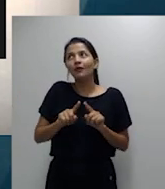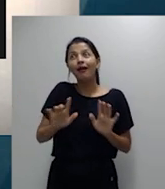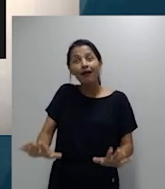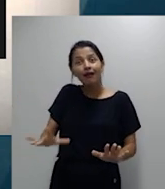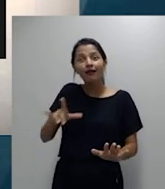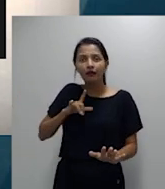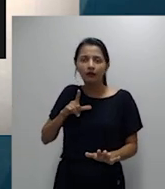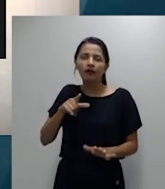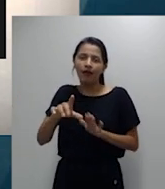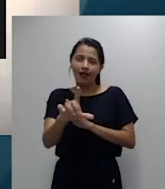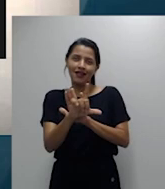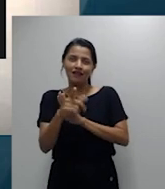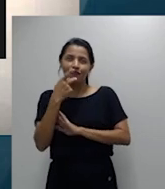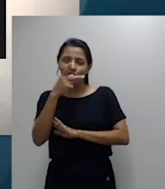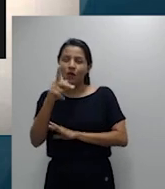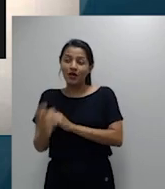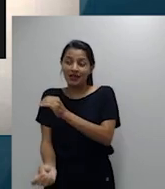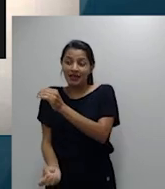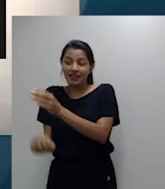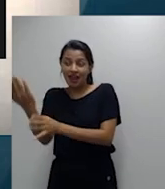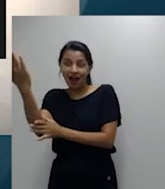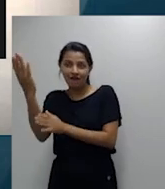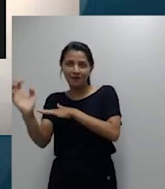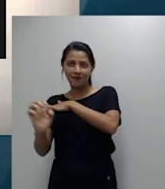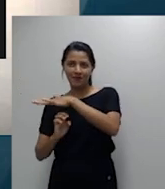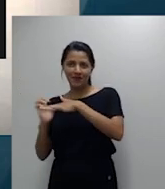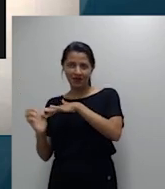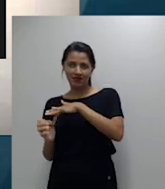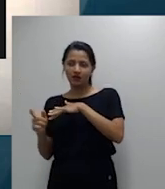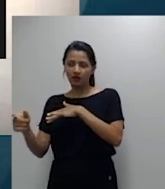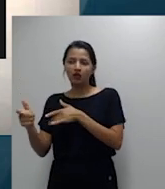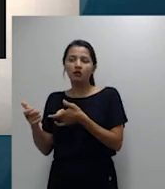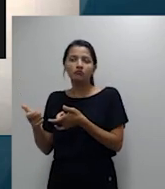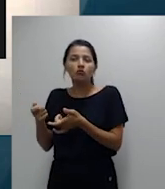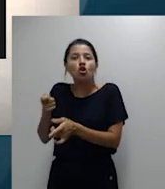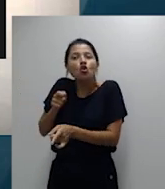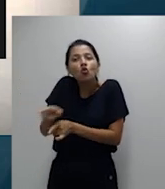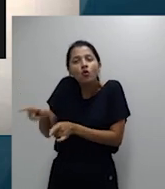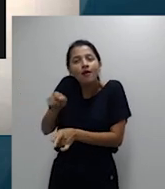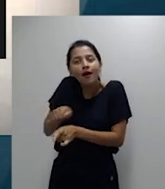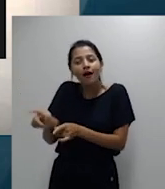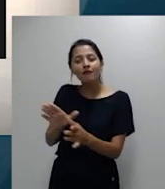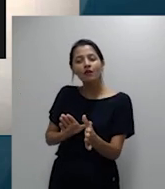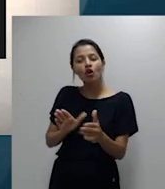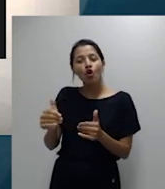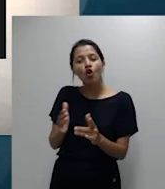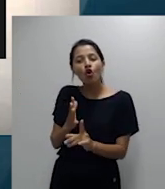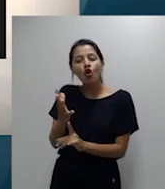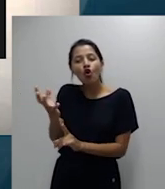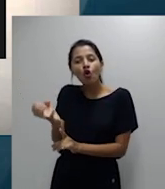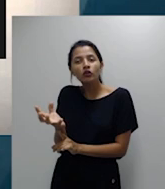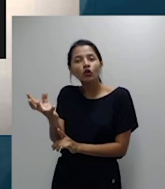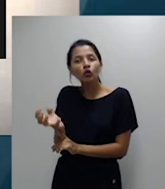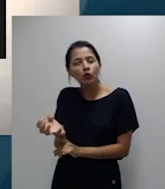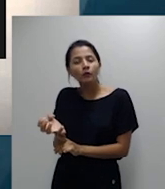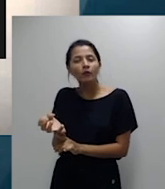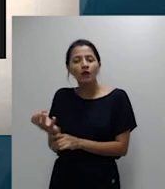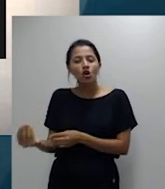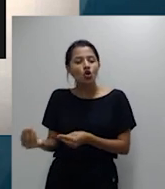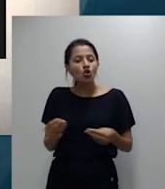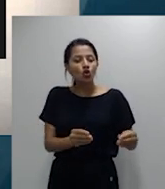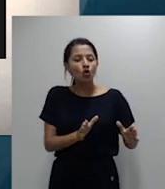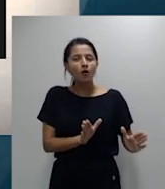empresa que ofereça esse alocação de roteadores e colocasse roteadores na sua casa